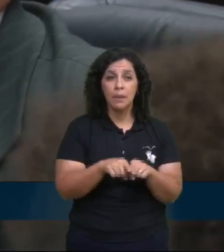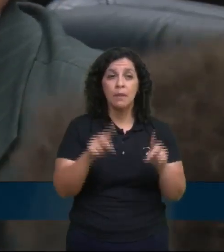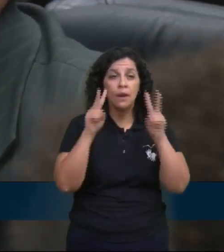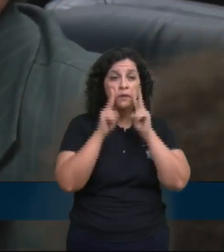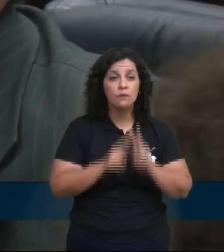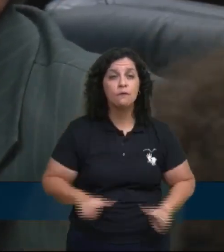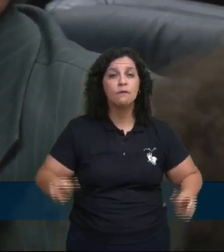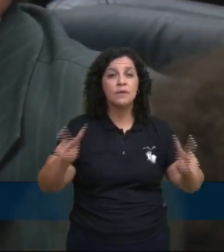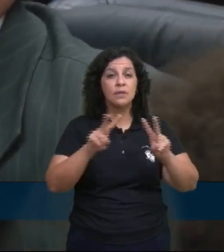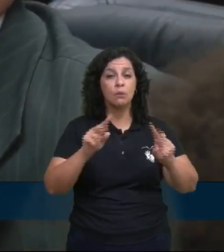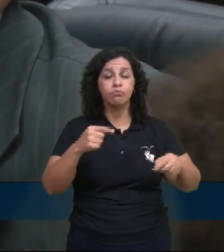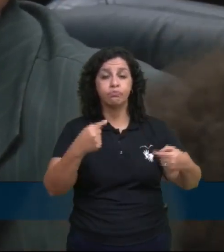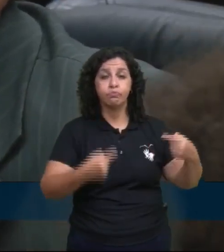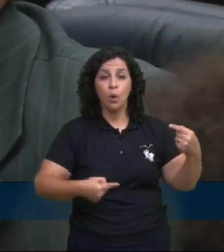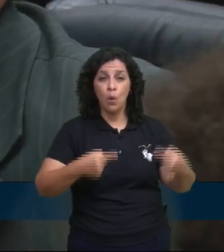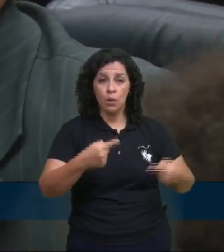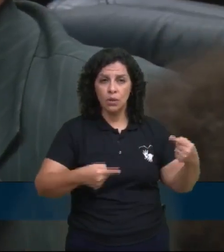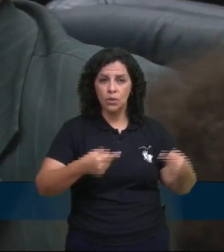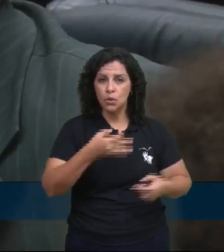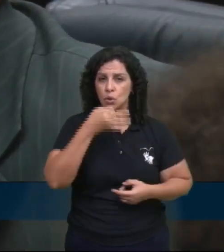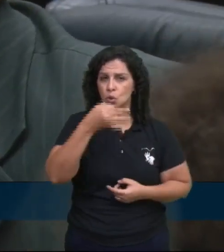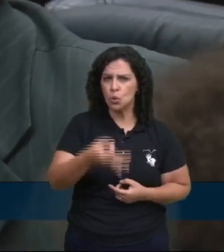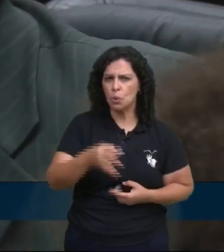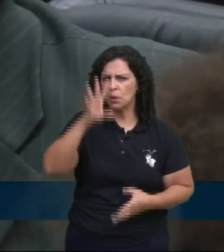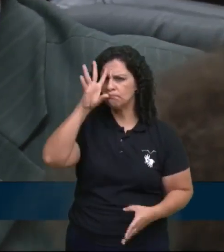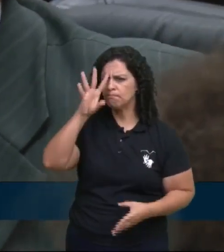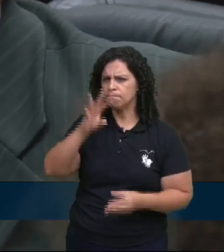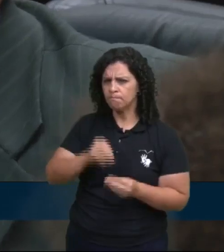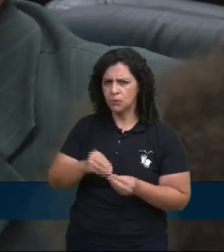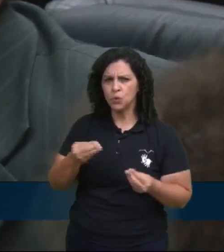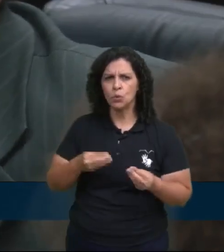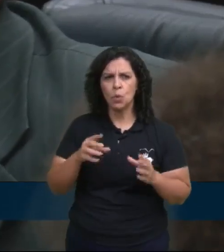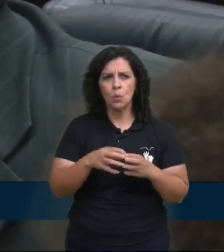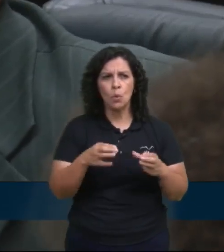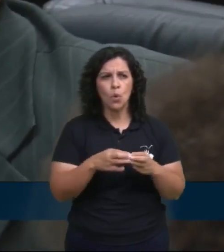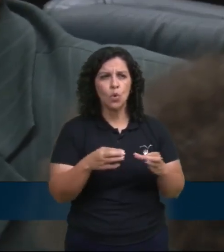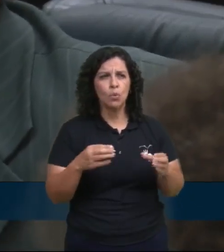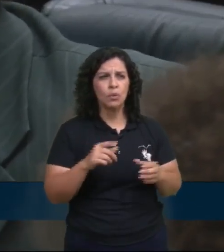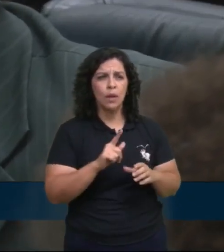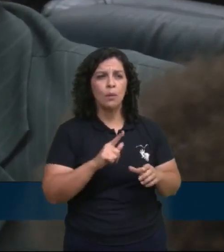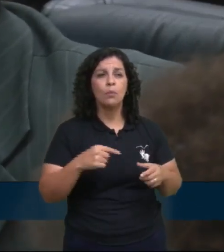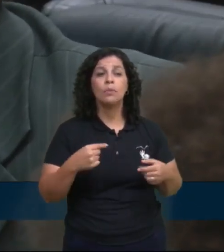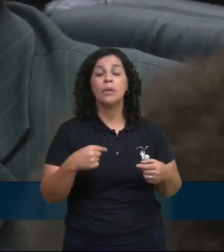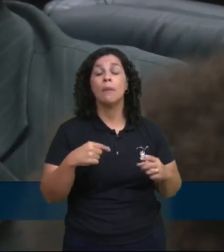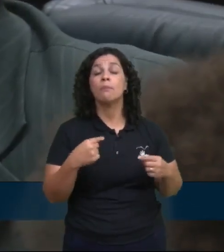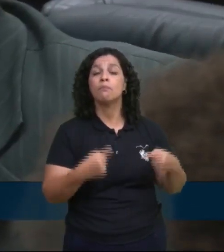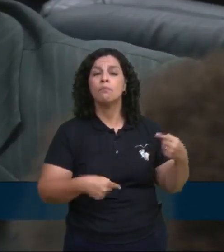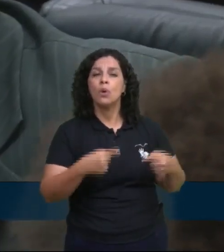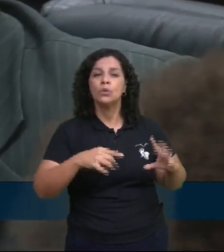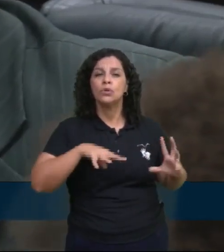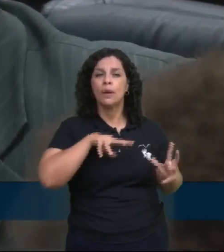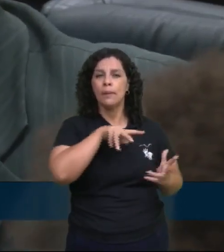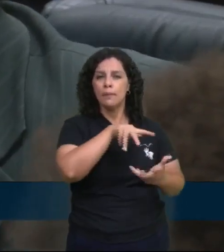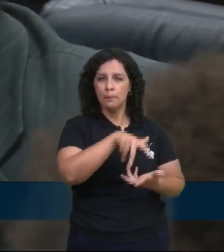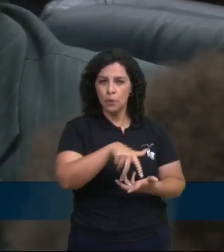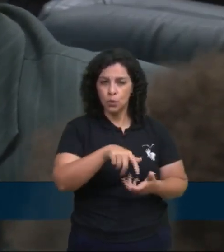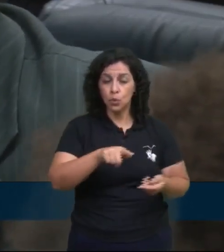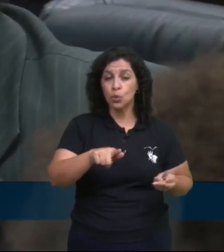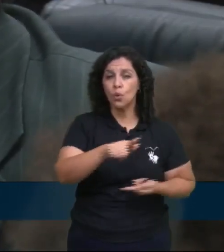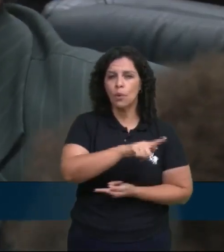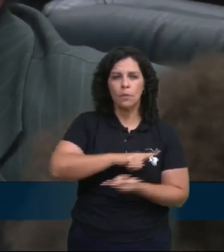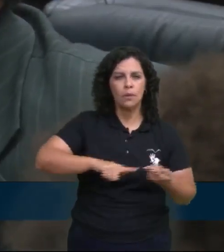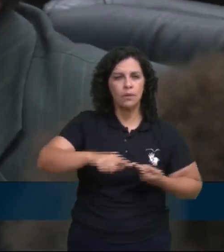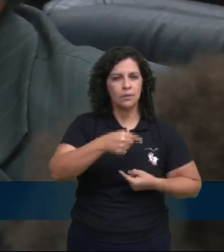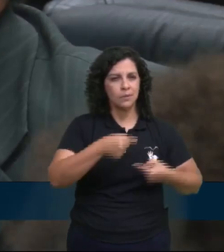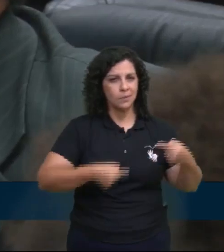visão geopolítica, pelo posicionamento, pelo entendimento da geopolítica, pelo entendimento da política no mundo, da visão globalizada de